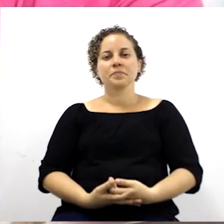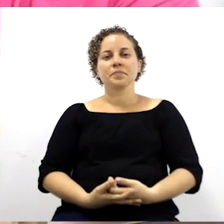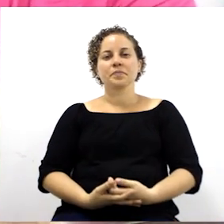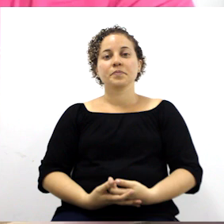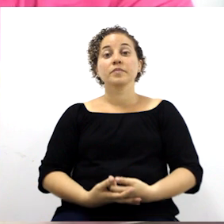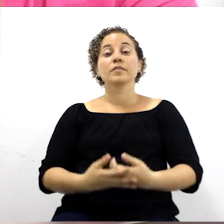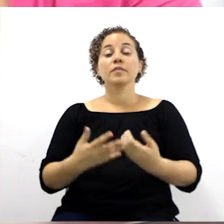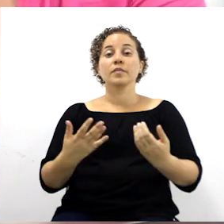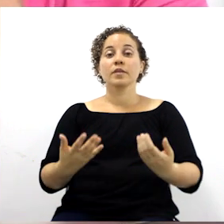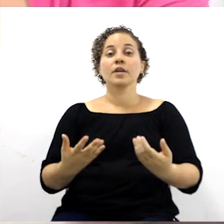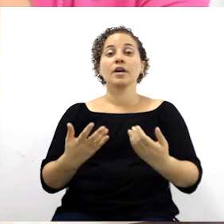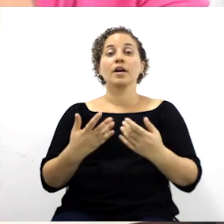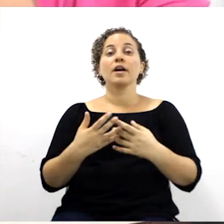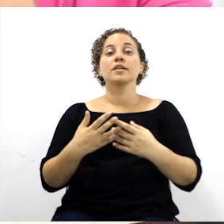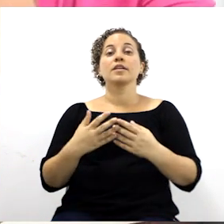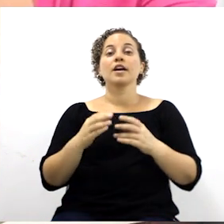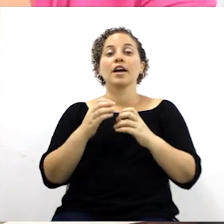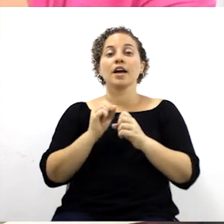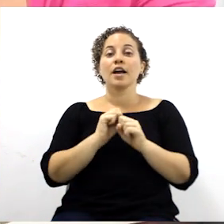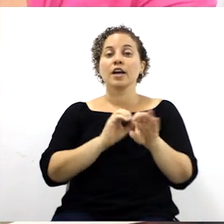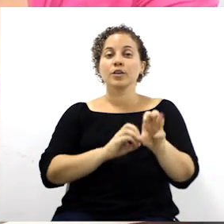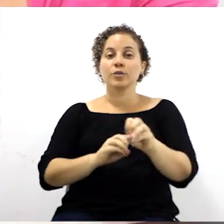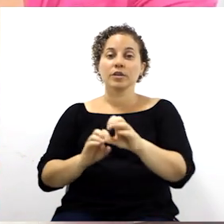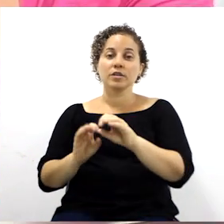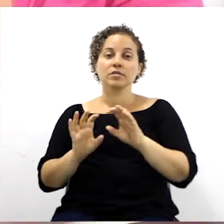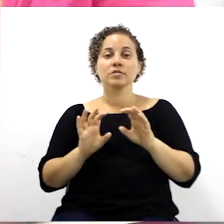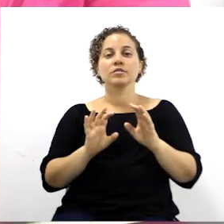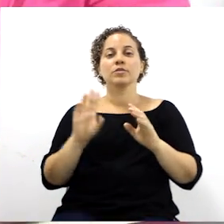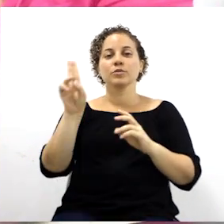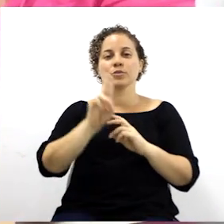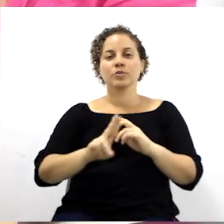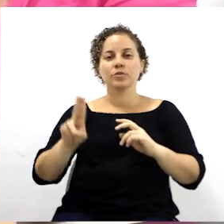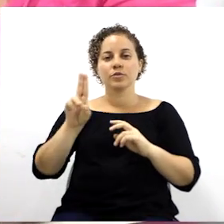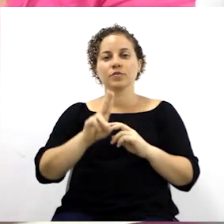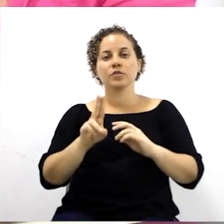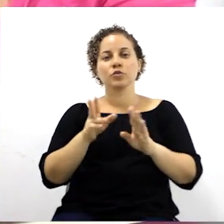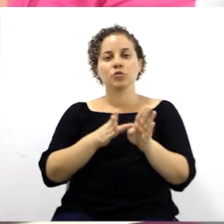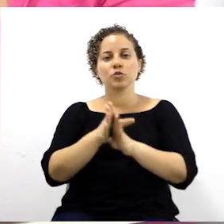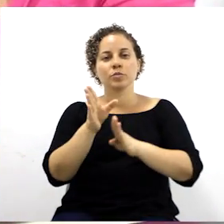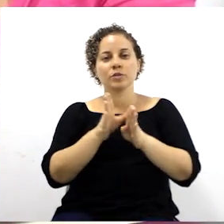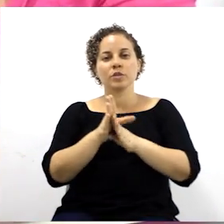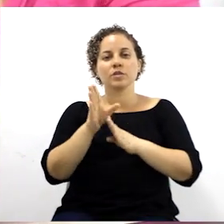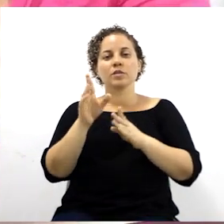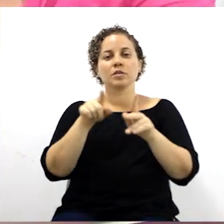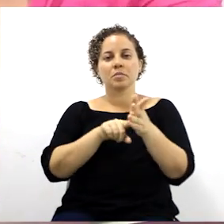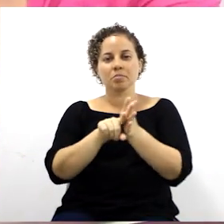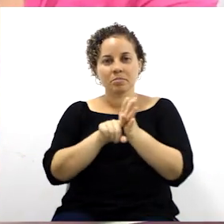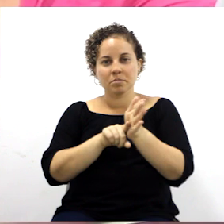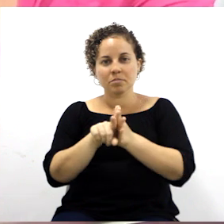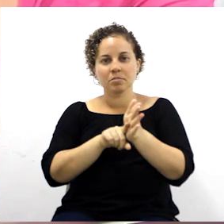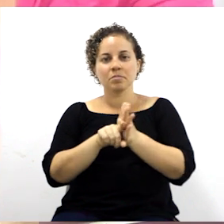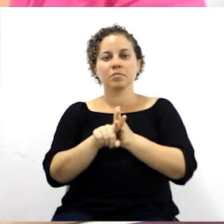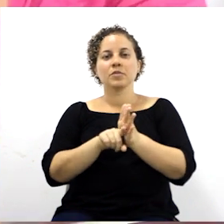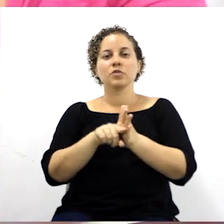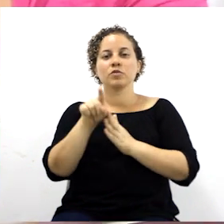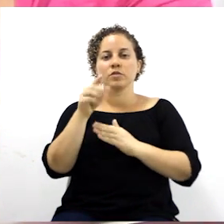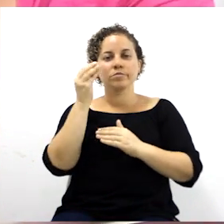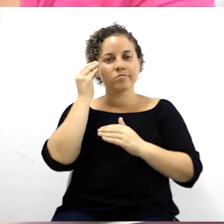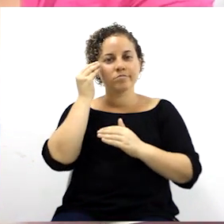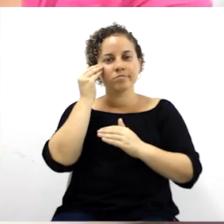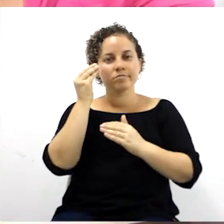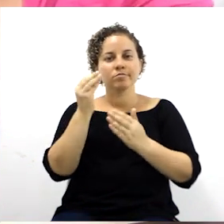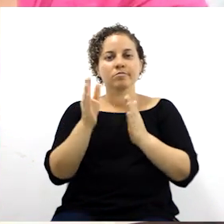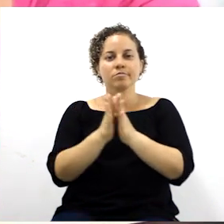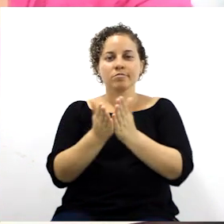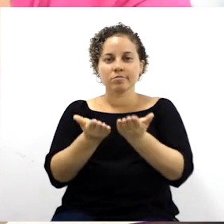Dentro da educação de usuário, a gente também tem a questão da orientação à pesquisa, que vocês vão ver melhor isso no caderno que vocês têm.